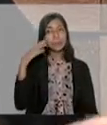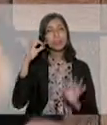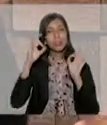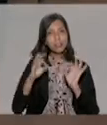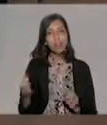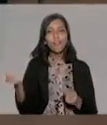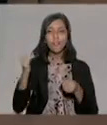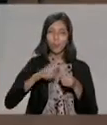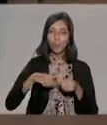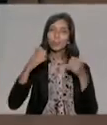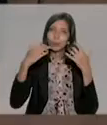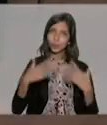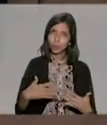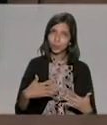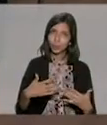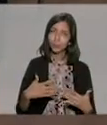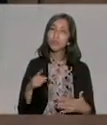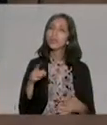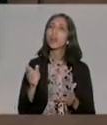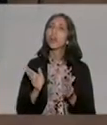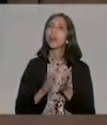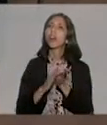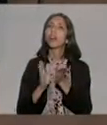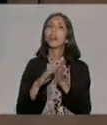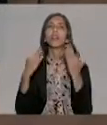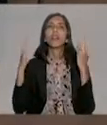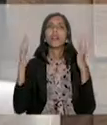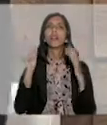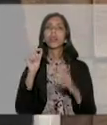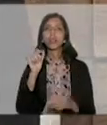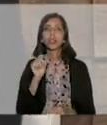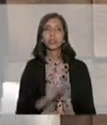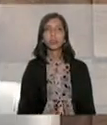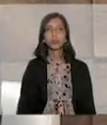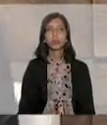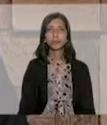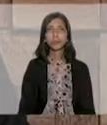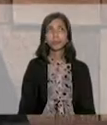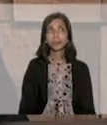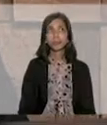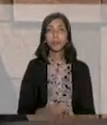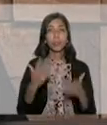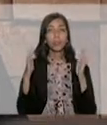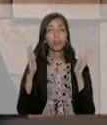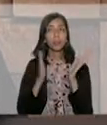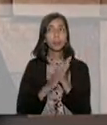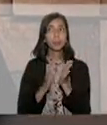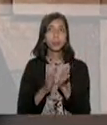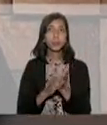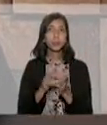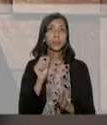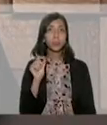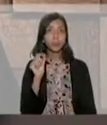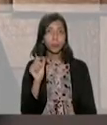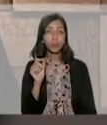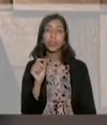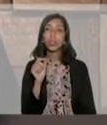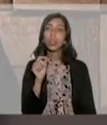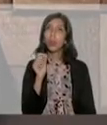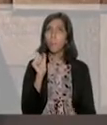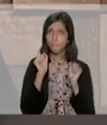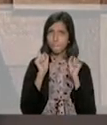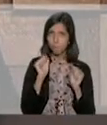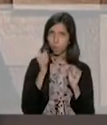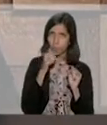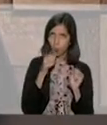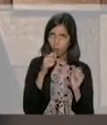tiver conta pra gente divulgar. Aqui e conto. Thelminha, o seu aplauso vai para quê ou vai para quem? Para o que ou quem? Eu